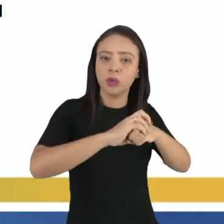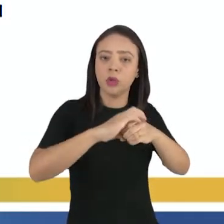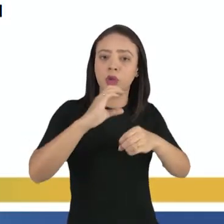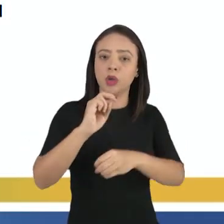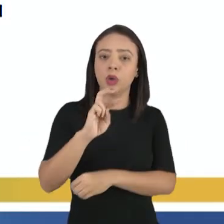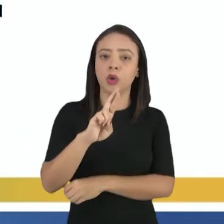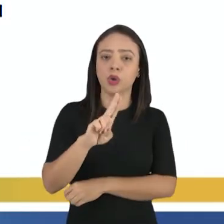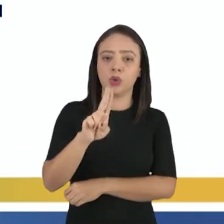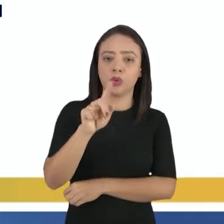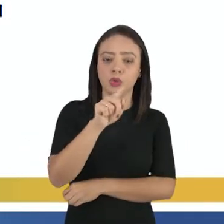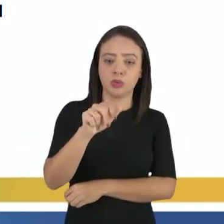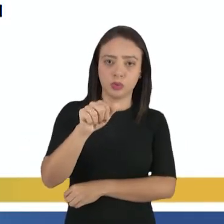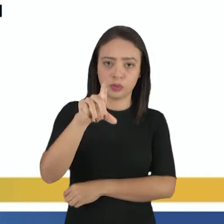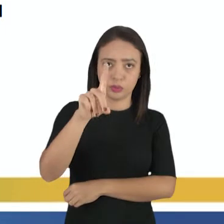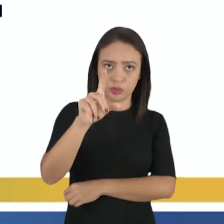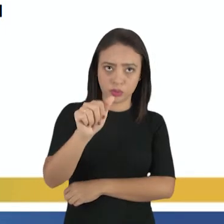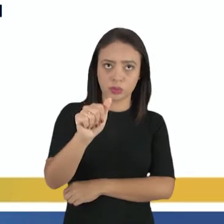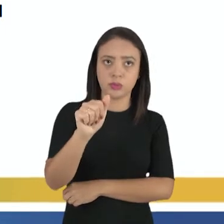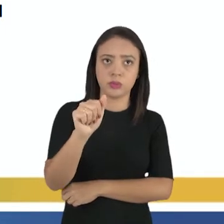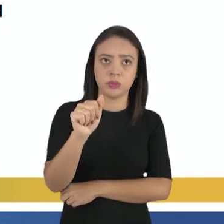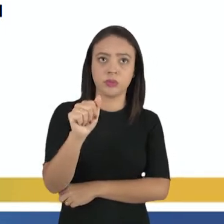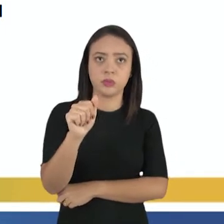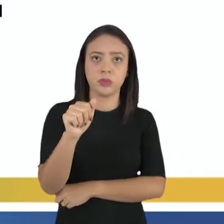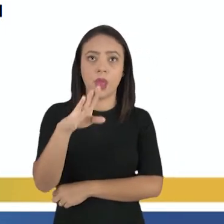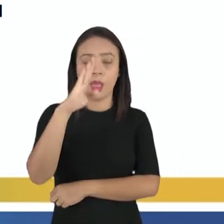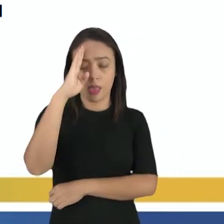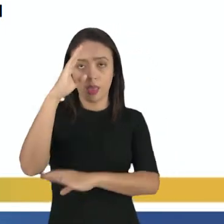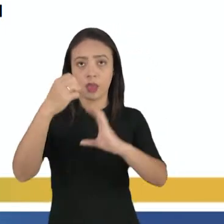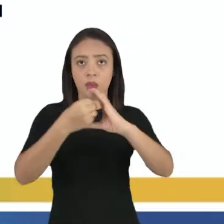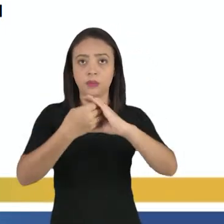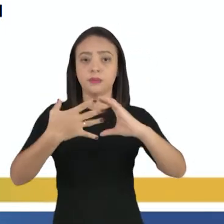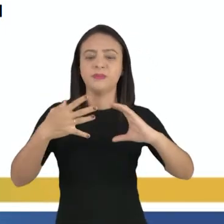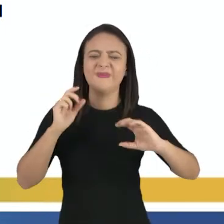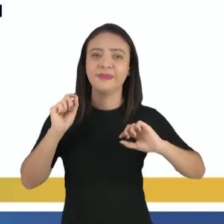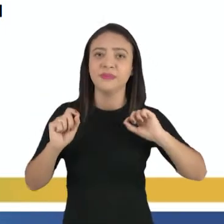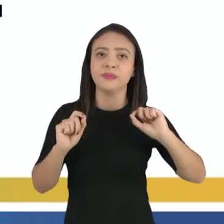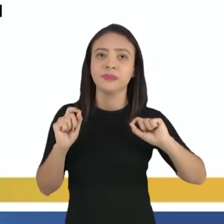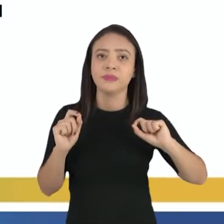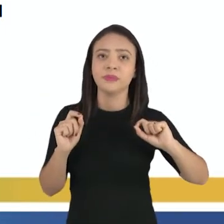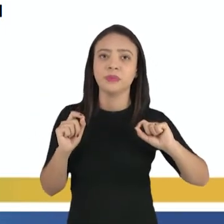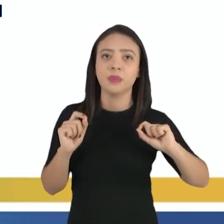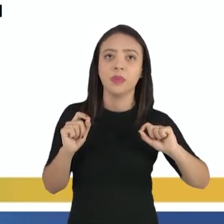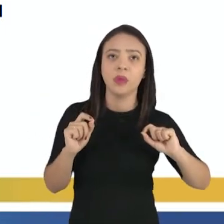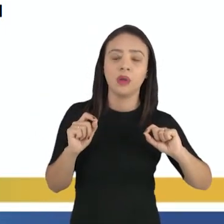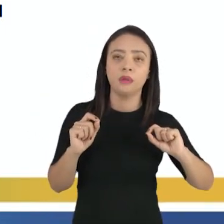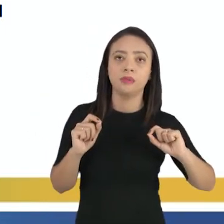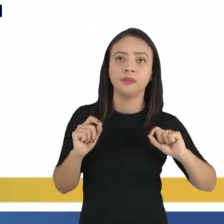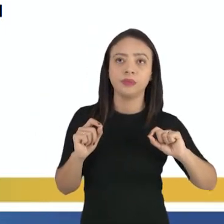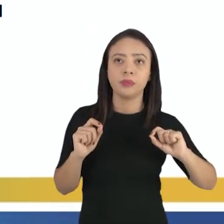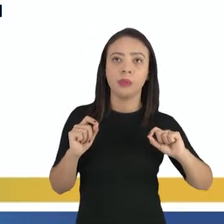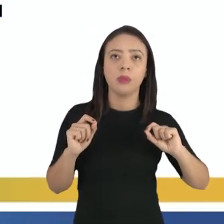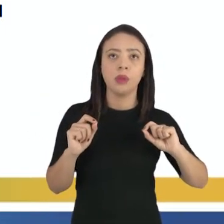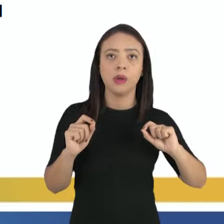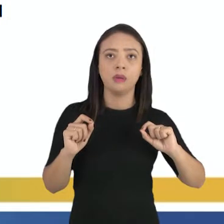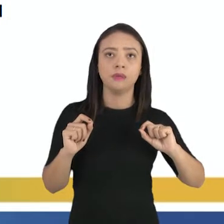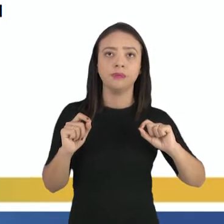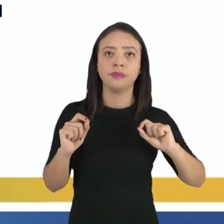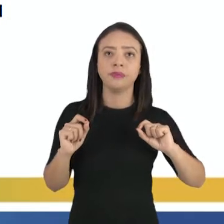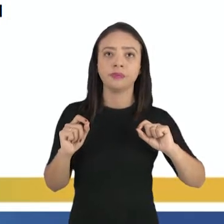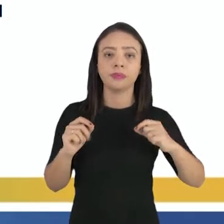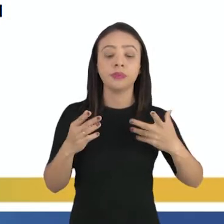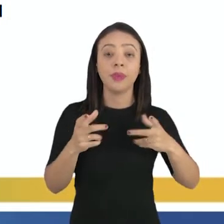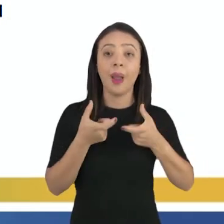Na fecundação cruzada, as principais características, o principal fato dessa fecundação